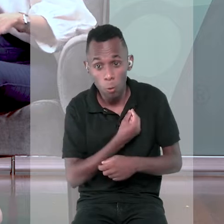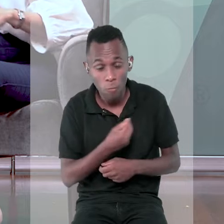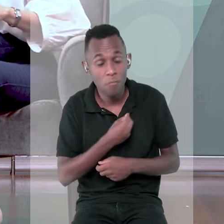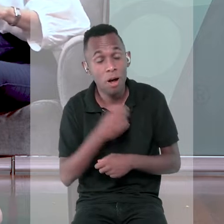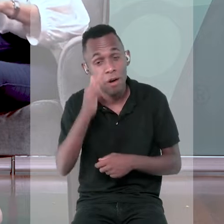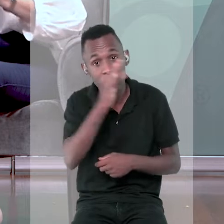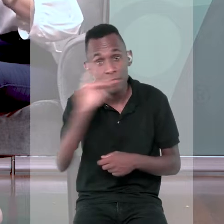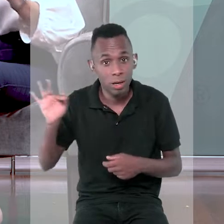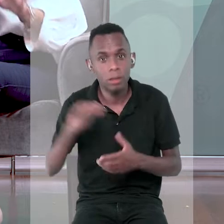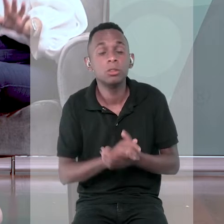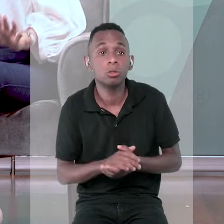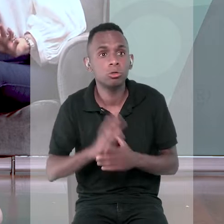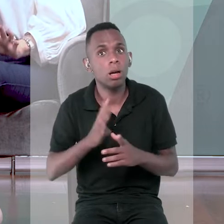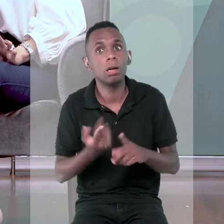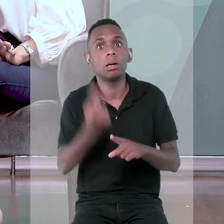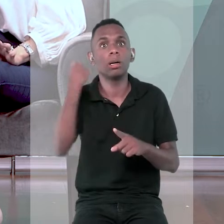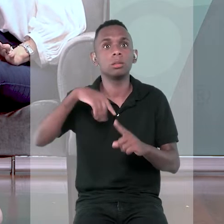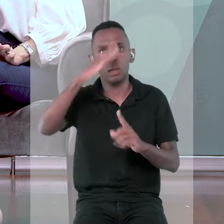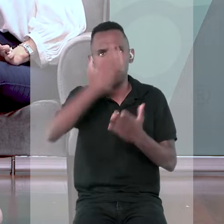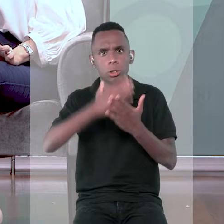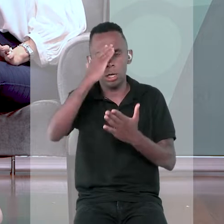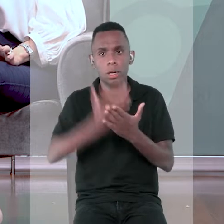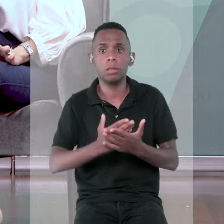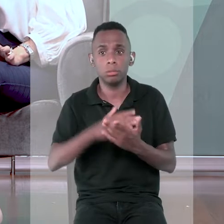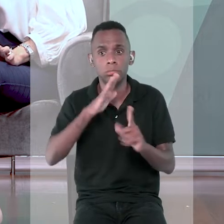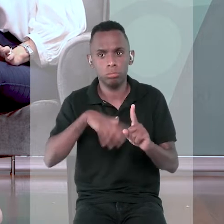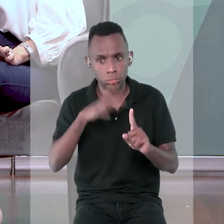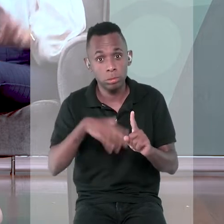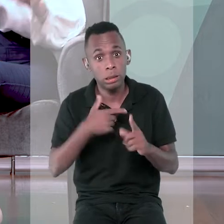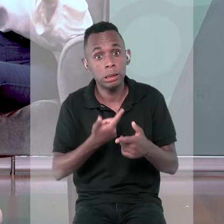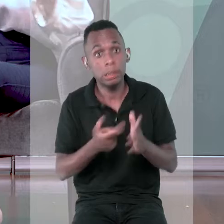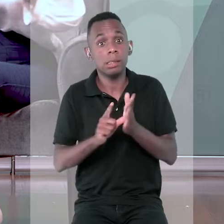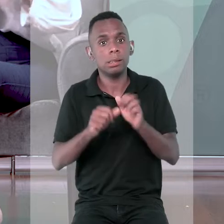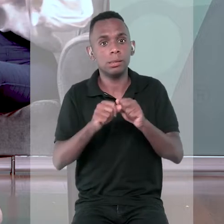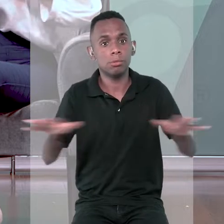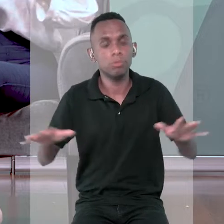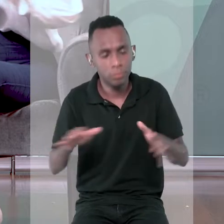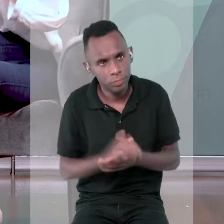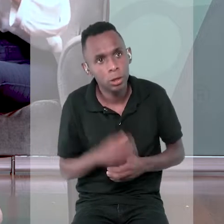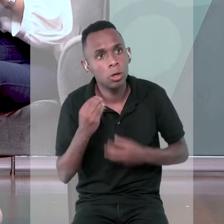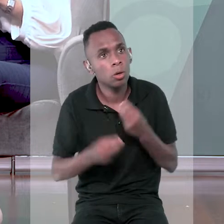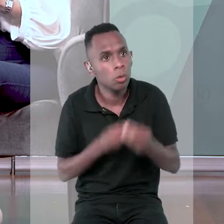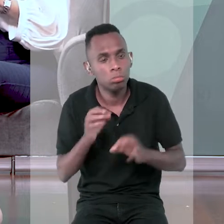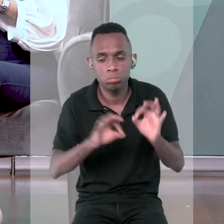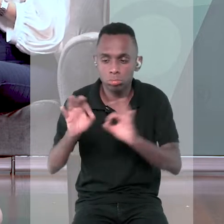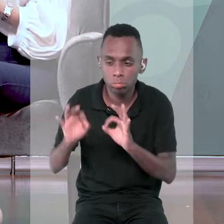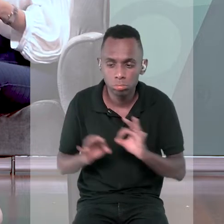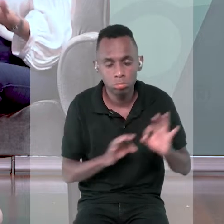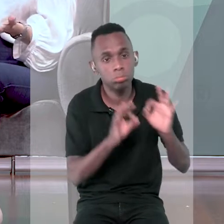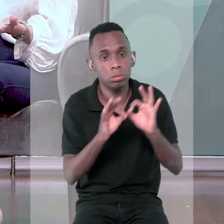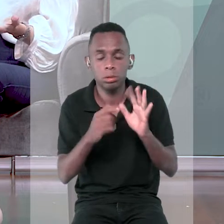a história ela já era venerada antes de aparecer. Percebem? Olha como que a gente vai armando o jogo. Aí, quando